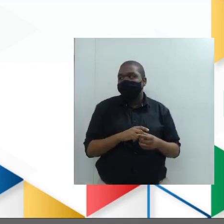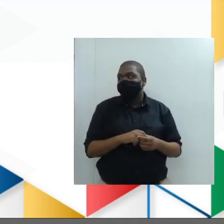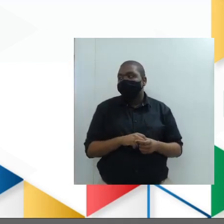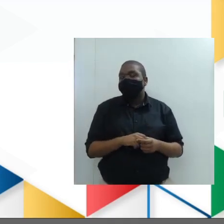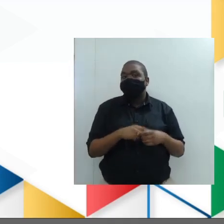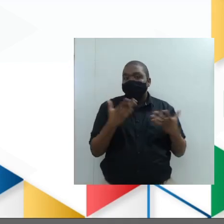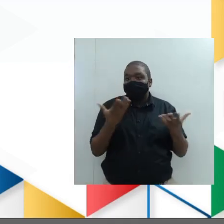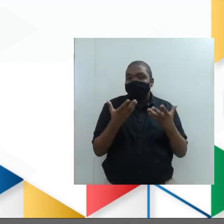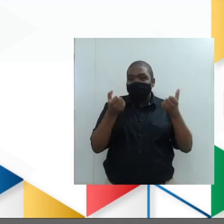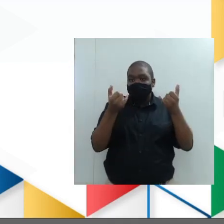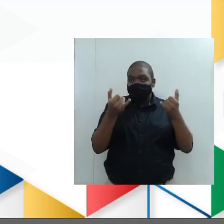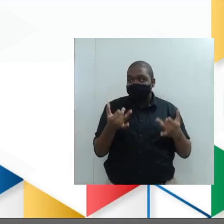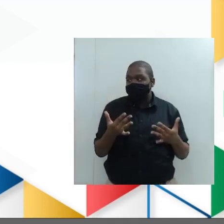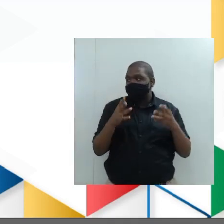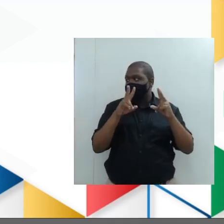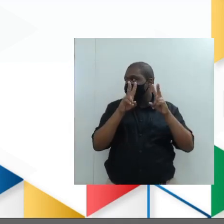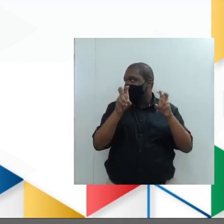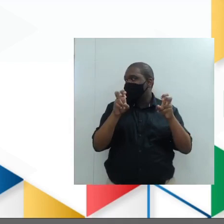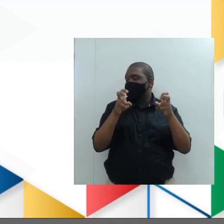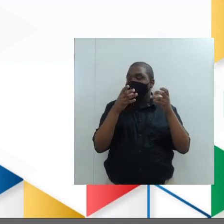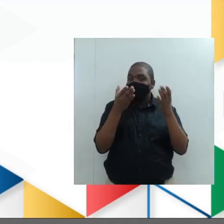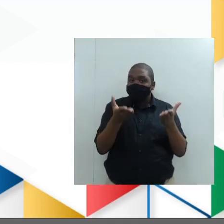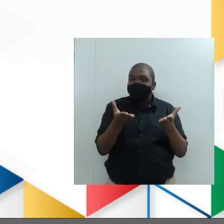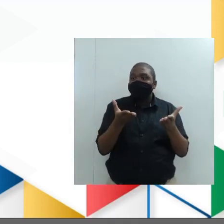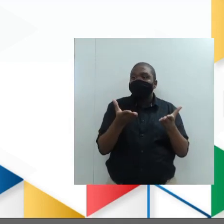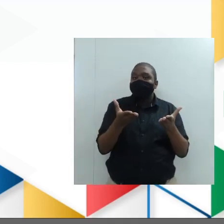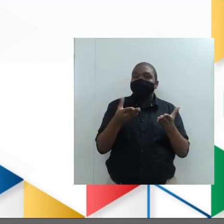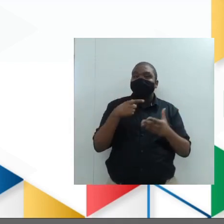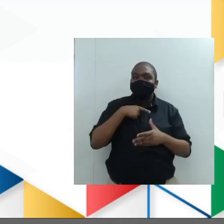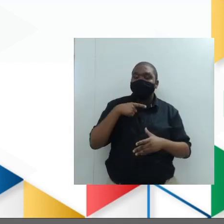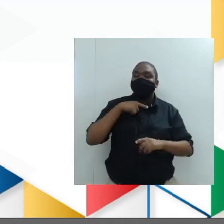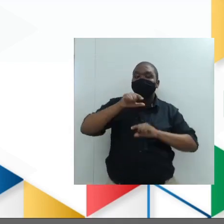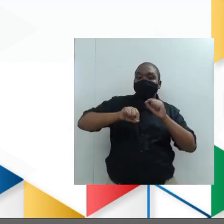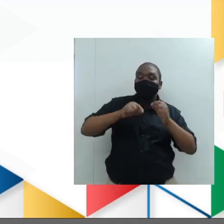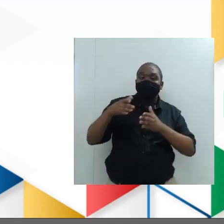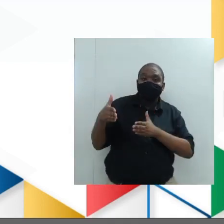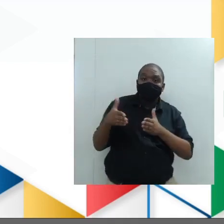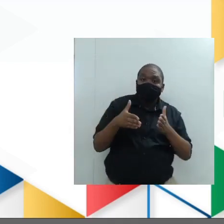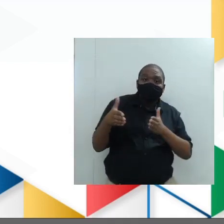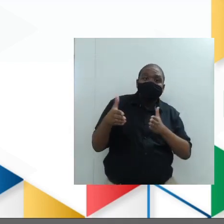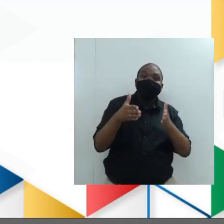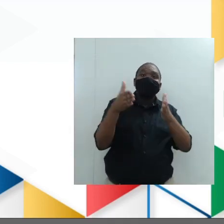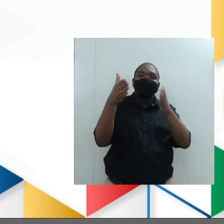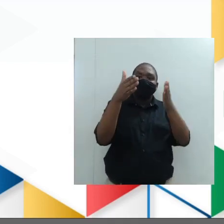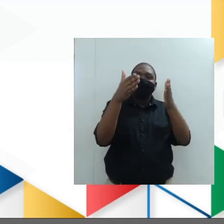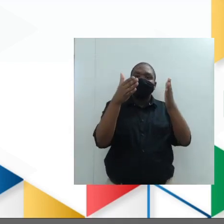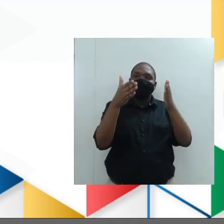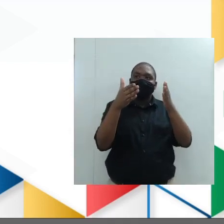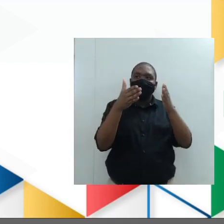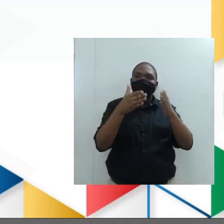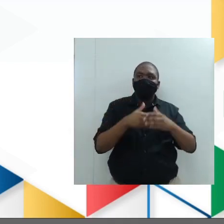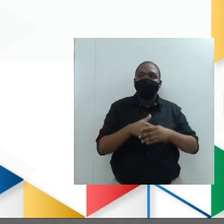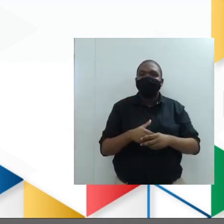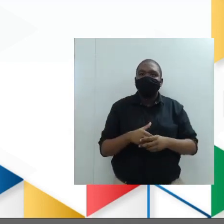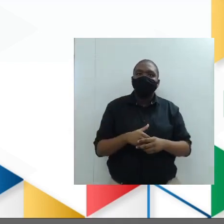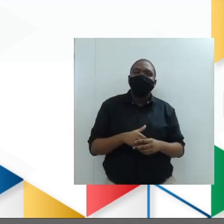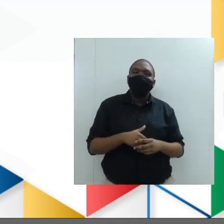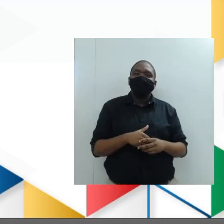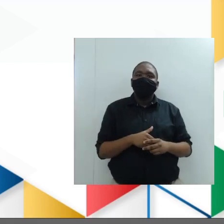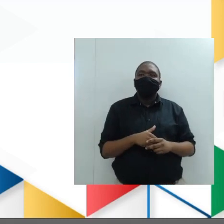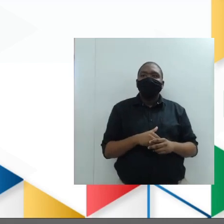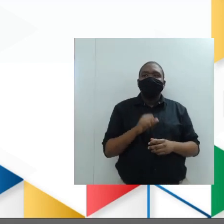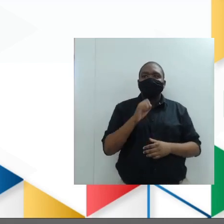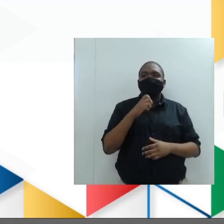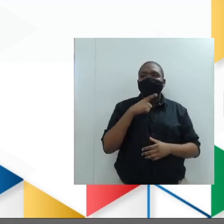agora falar sobre os ramos, que são os caminhos entre dois nós consecutivos. Então, se eu